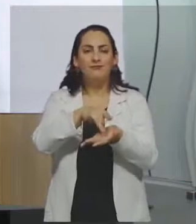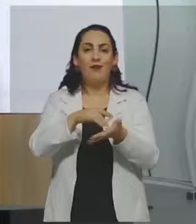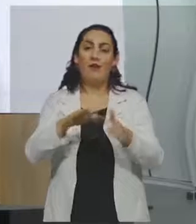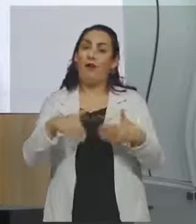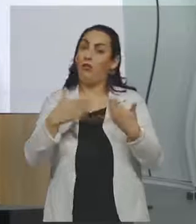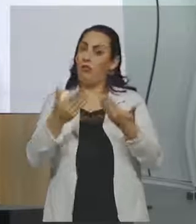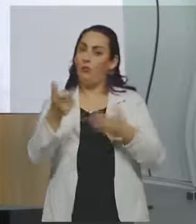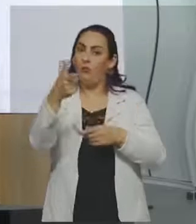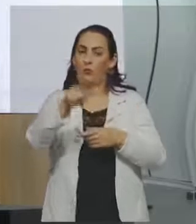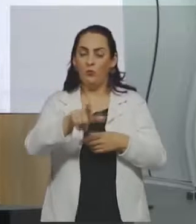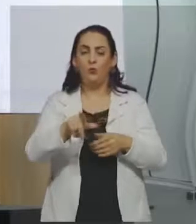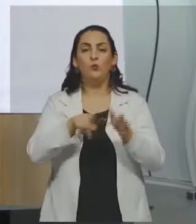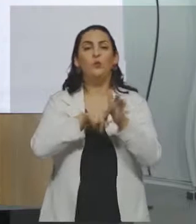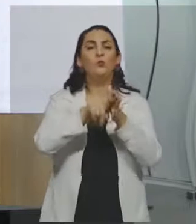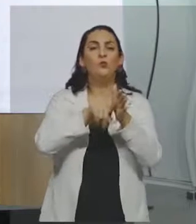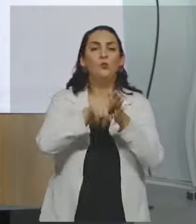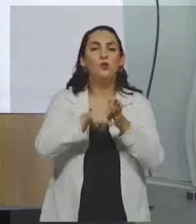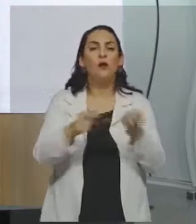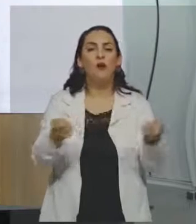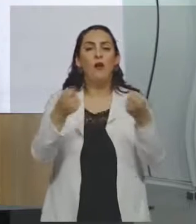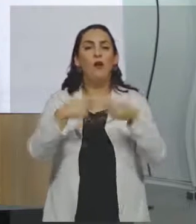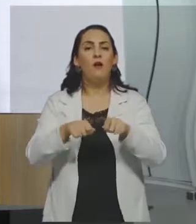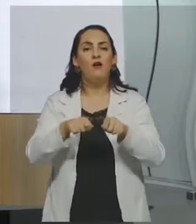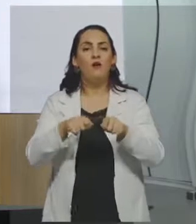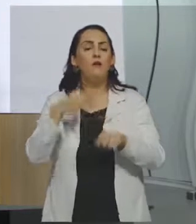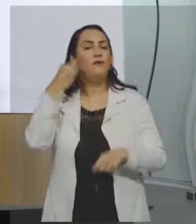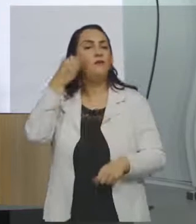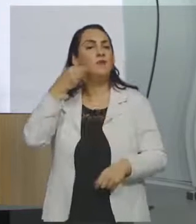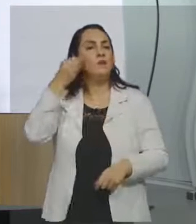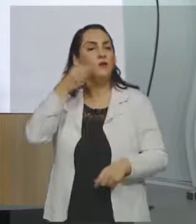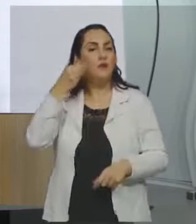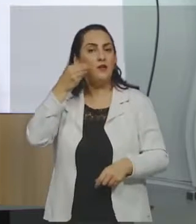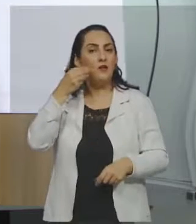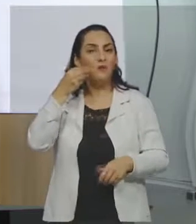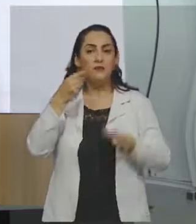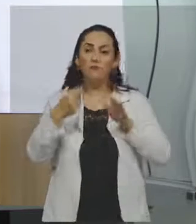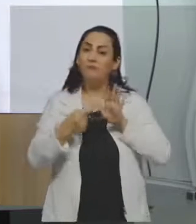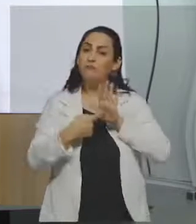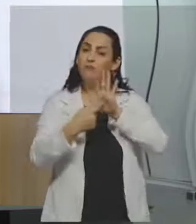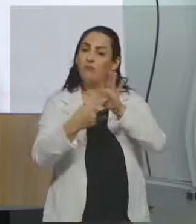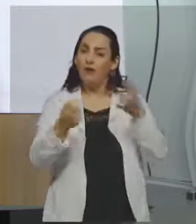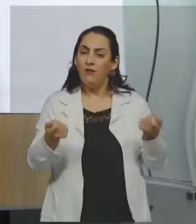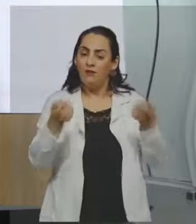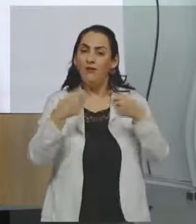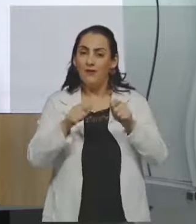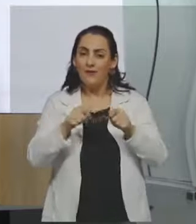experimentos que fossem capazes de reafirmar esse modelo